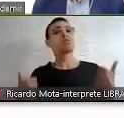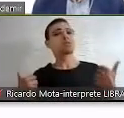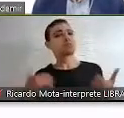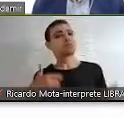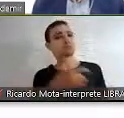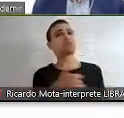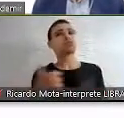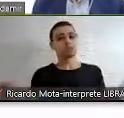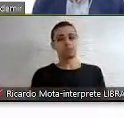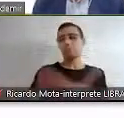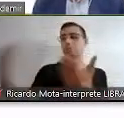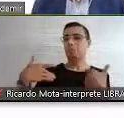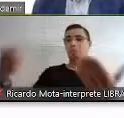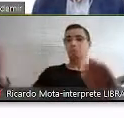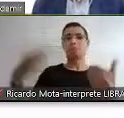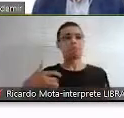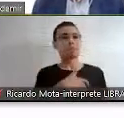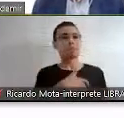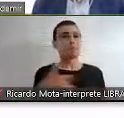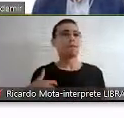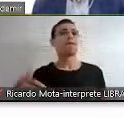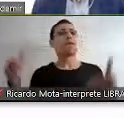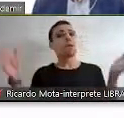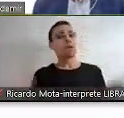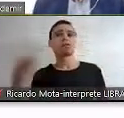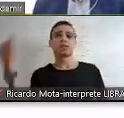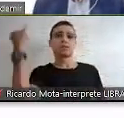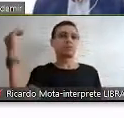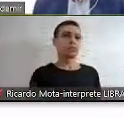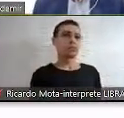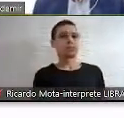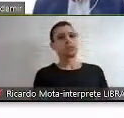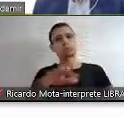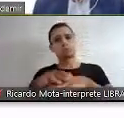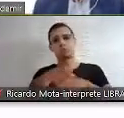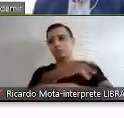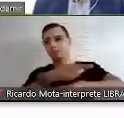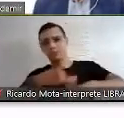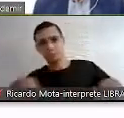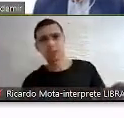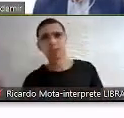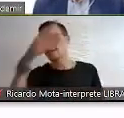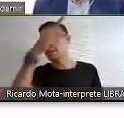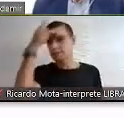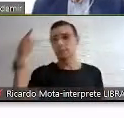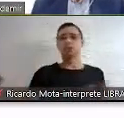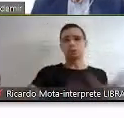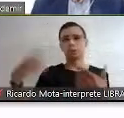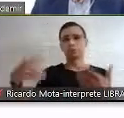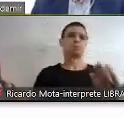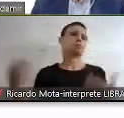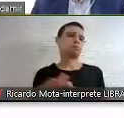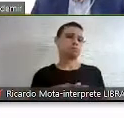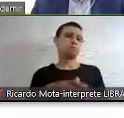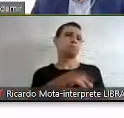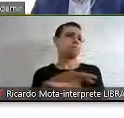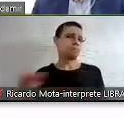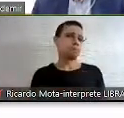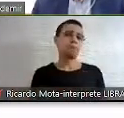hoje é importante, evita a doença dos seus moradores, dos seus usuários.